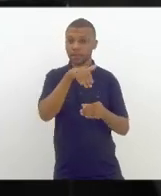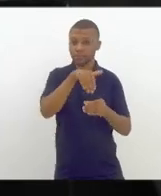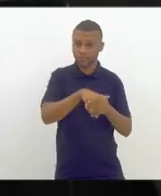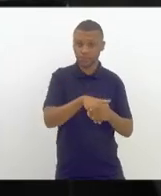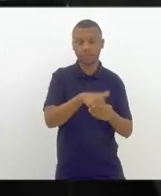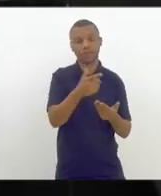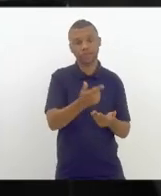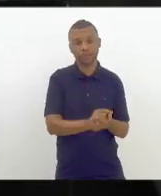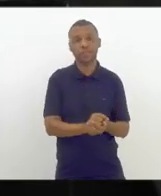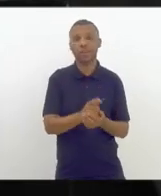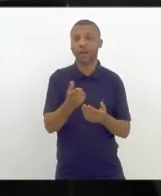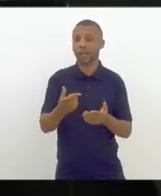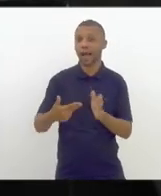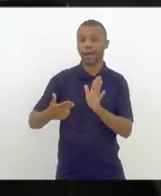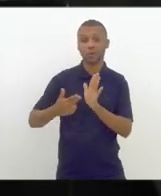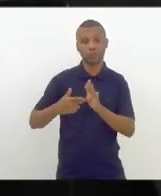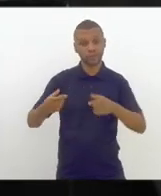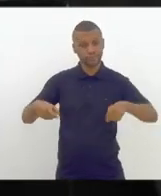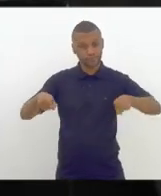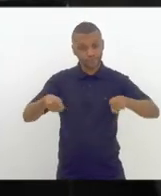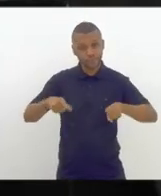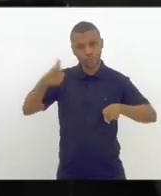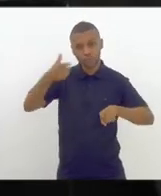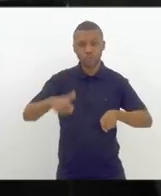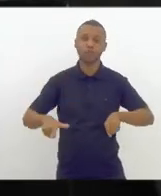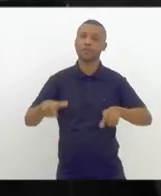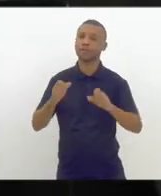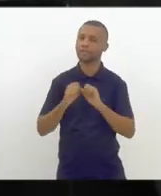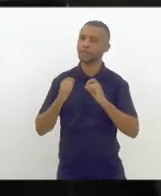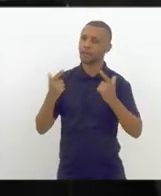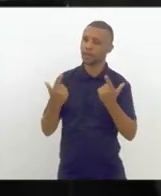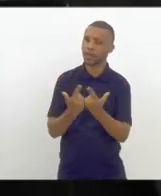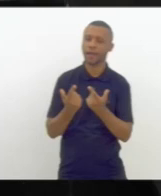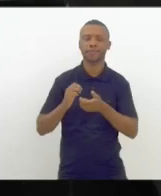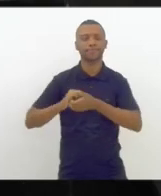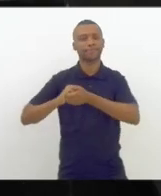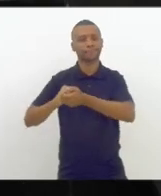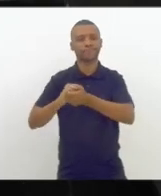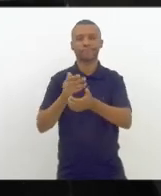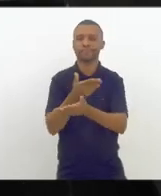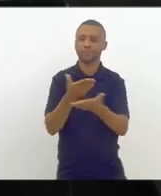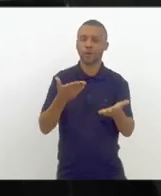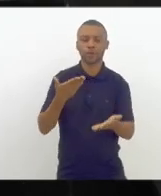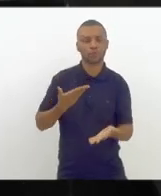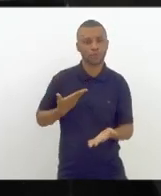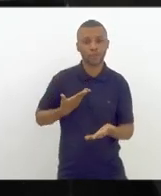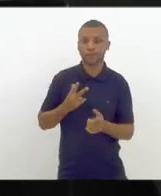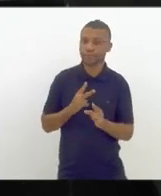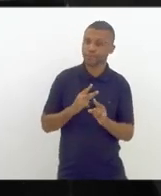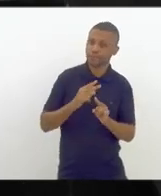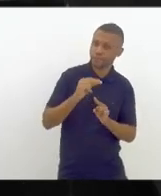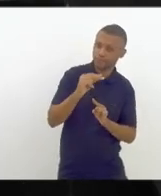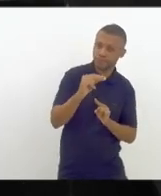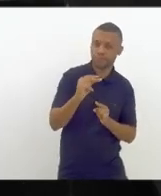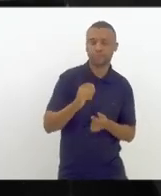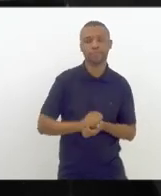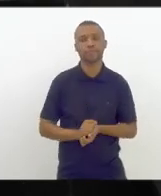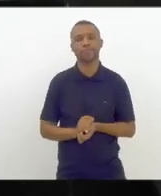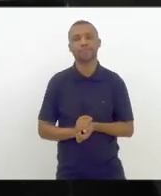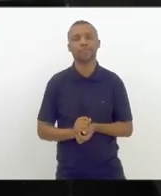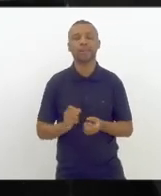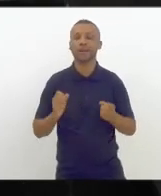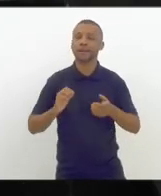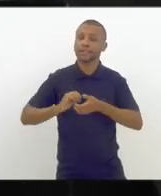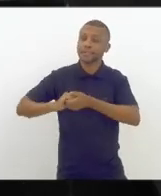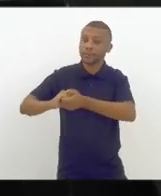ao Parlamento Estadual para a próxima legislatura, cumprimentar todos os colegas, deputados e deputadas reeleitos, reeleitas, saudar todos que